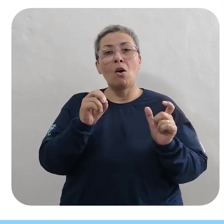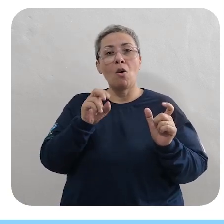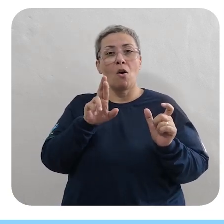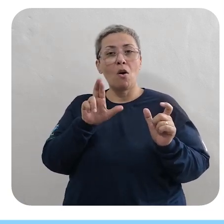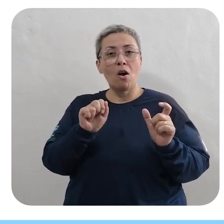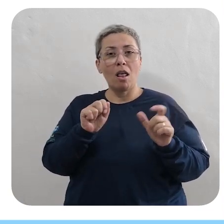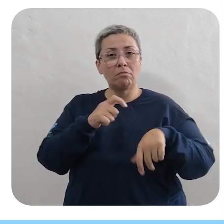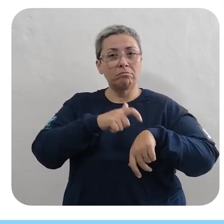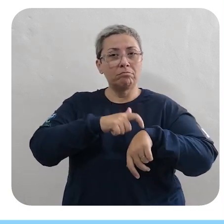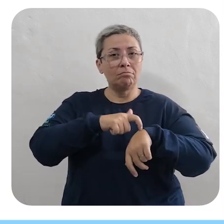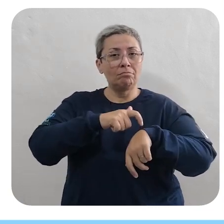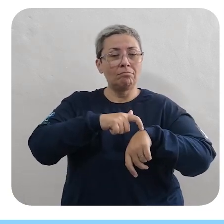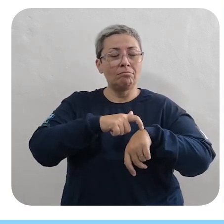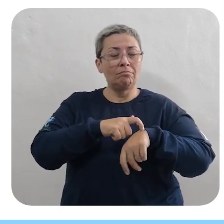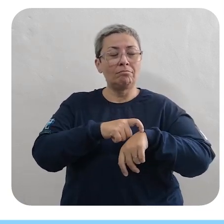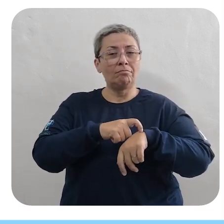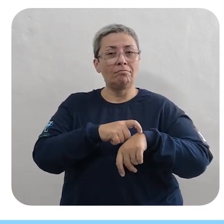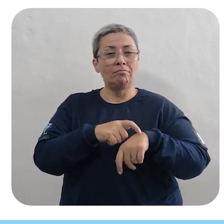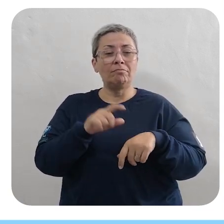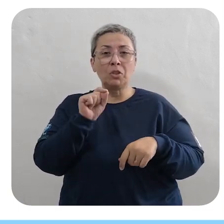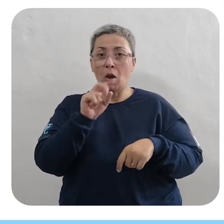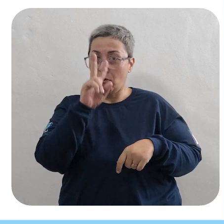a palavra hora.